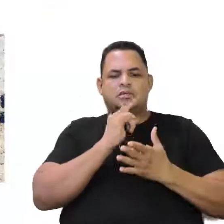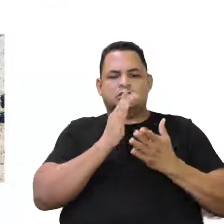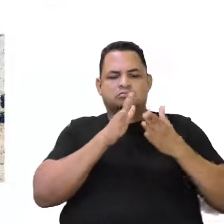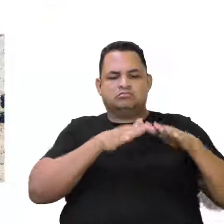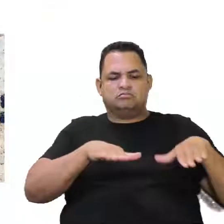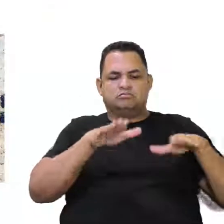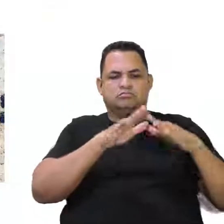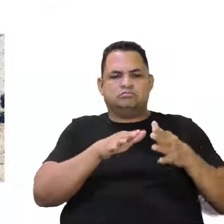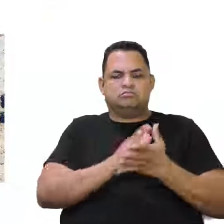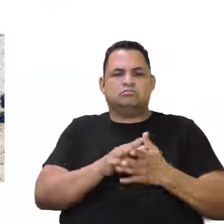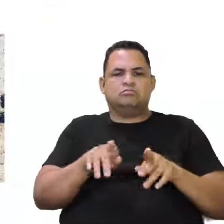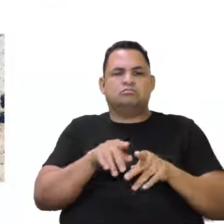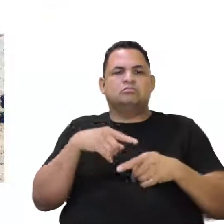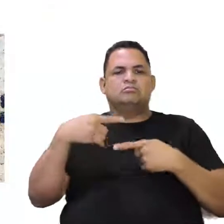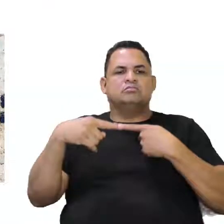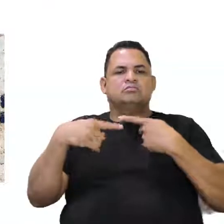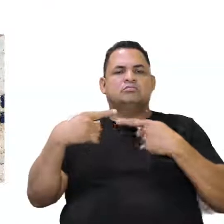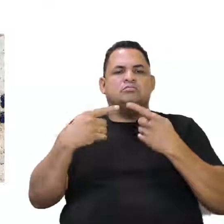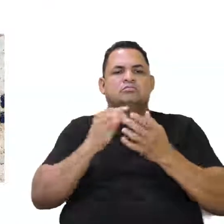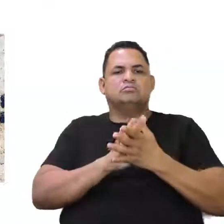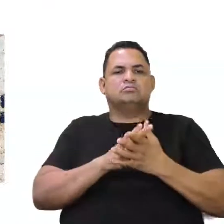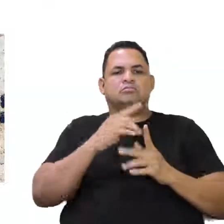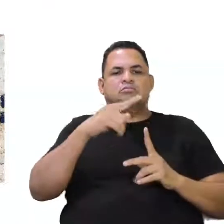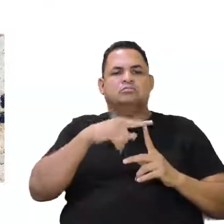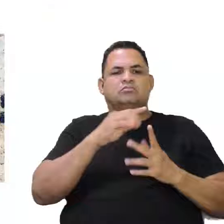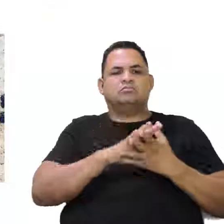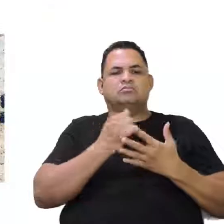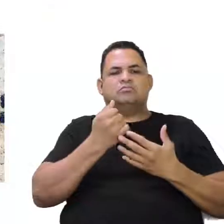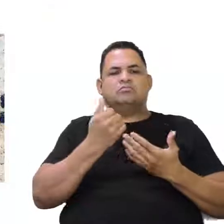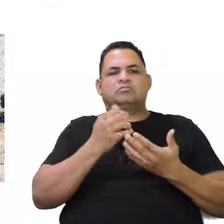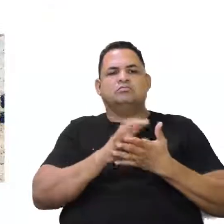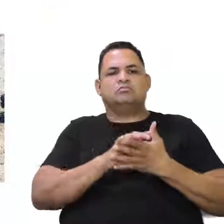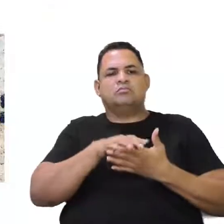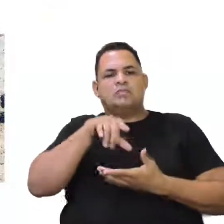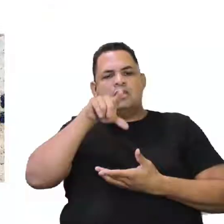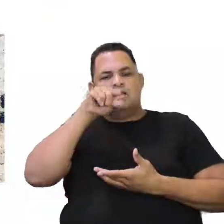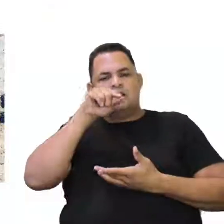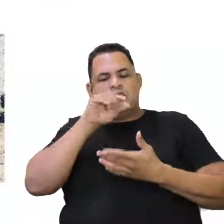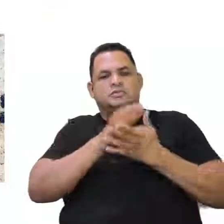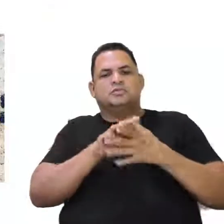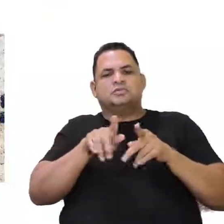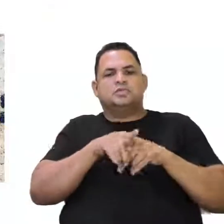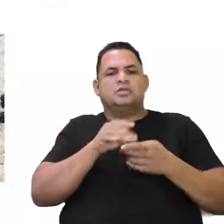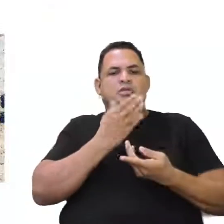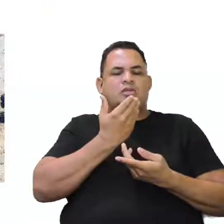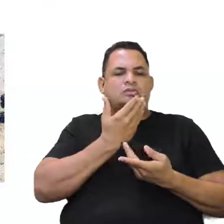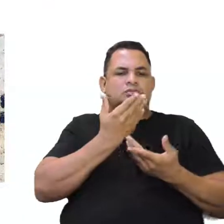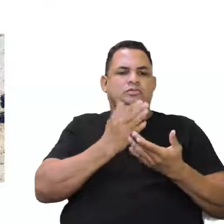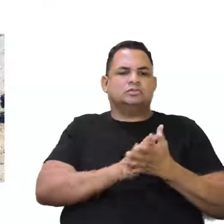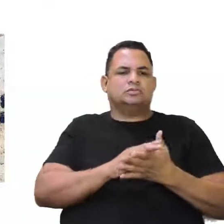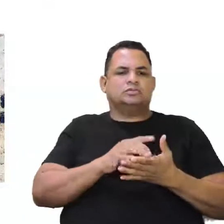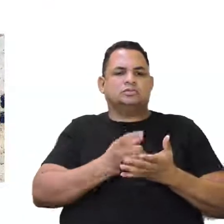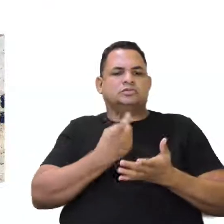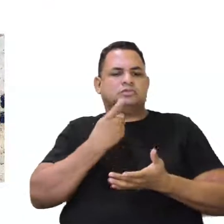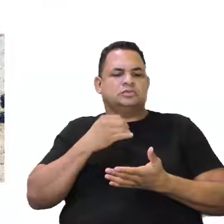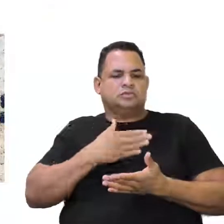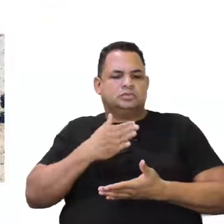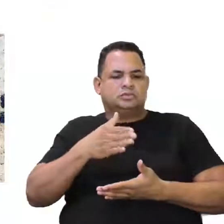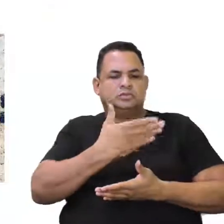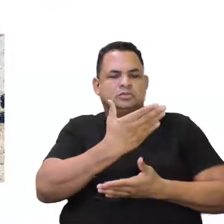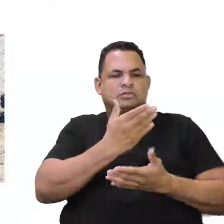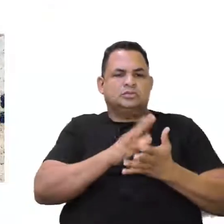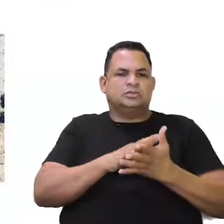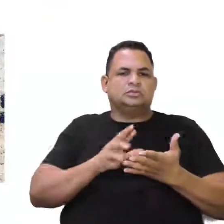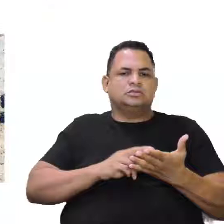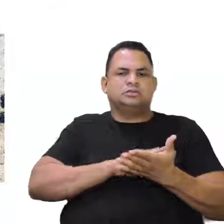aquática, consequentemente também as espécies aéreas, por exemplo, de aves que se alimentam desses peixes, de alguns